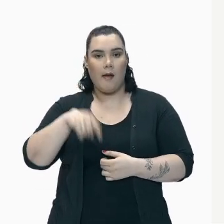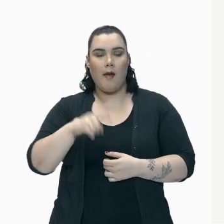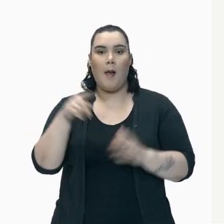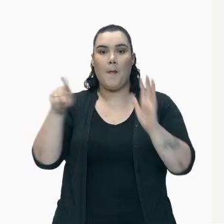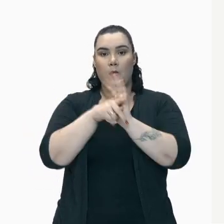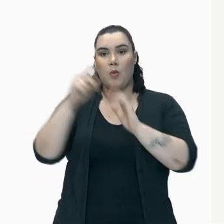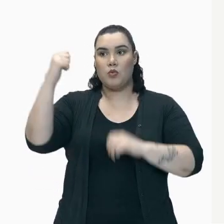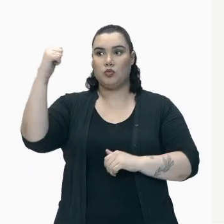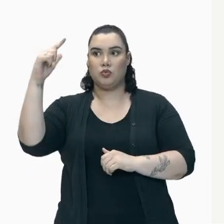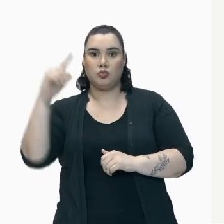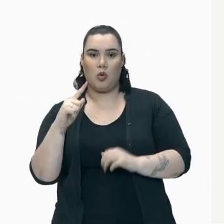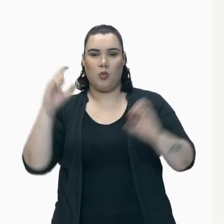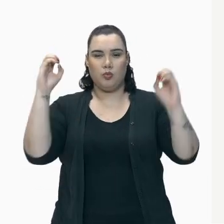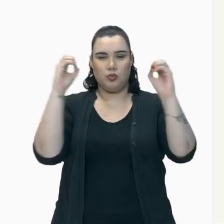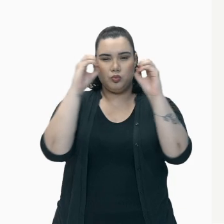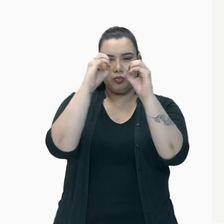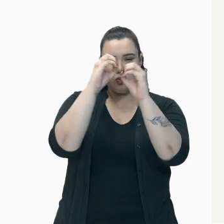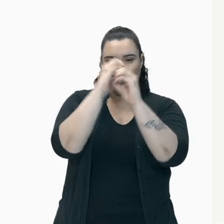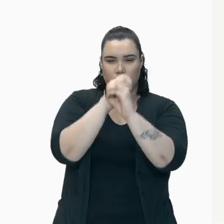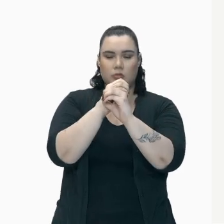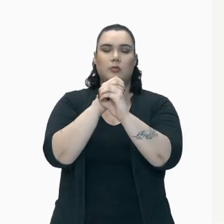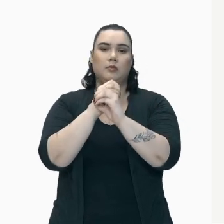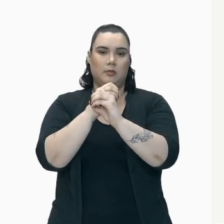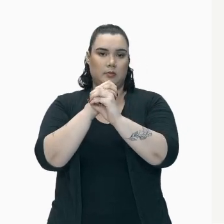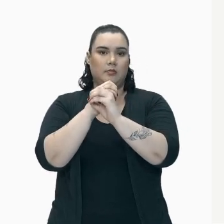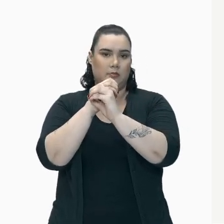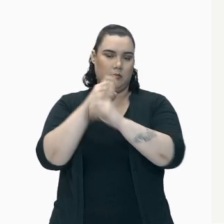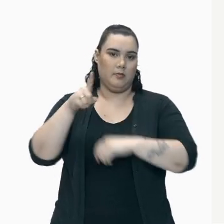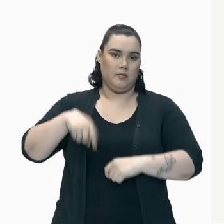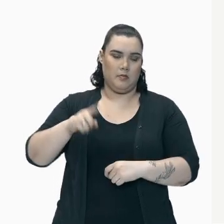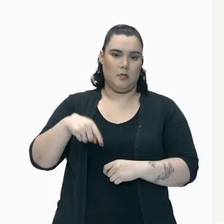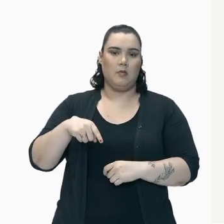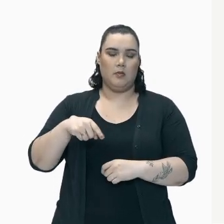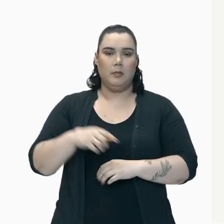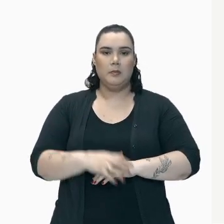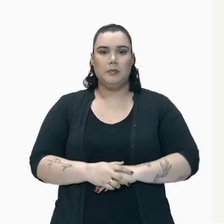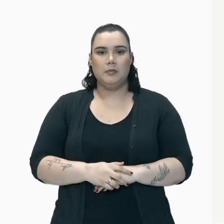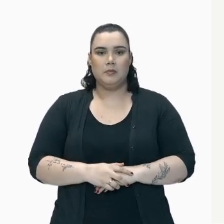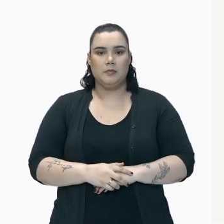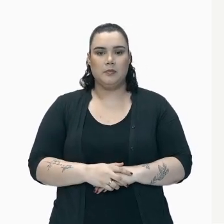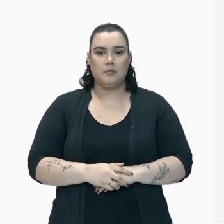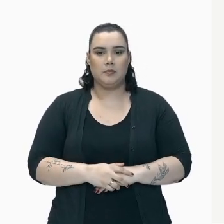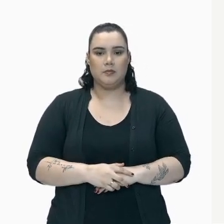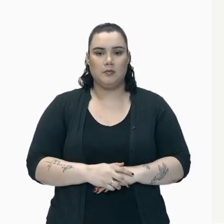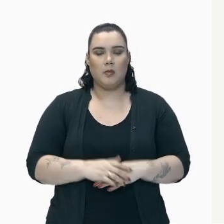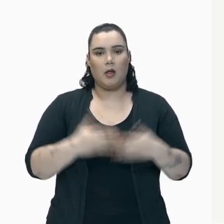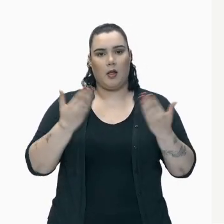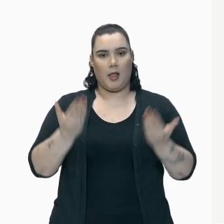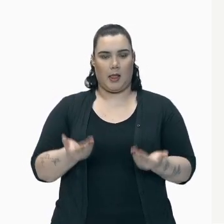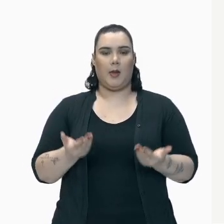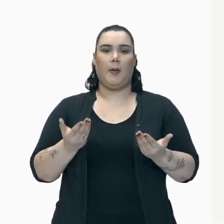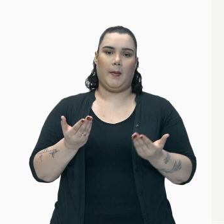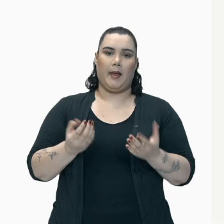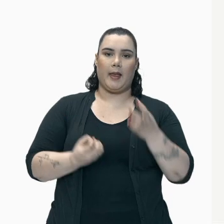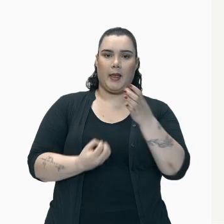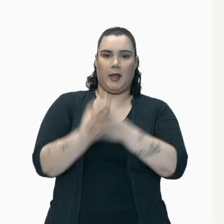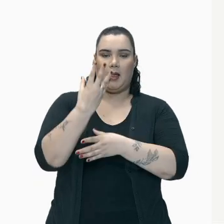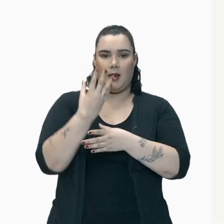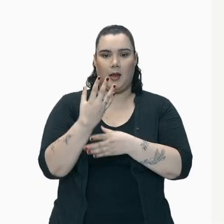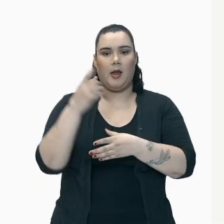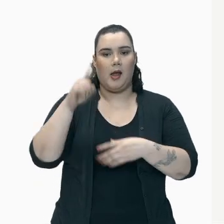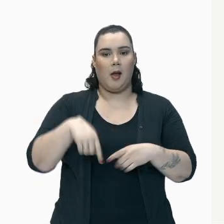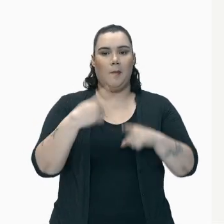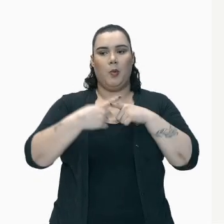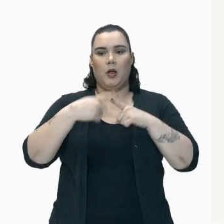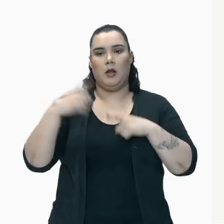eclipse solar, tá? A Lua se interpôs entre o Sol e a Terra e aí projetou em uma determinada